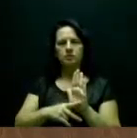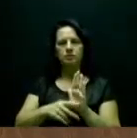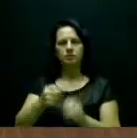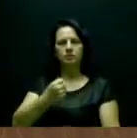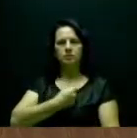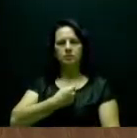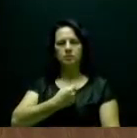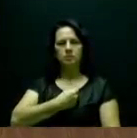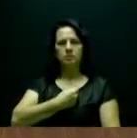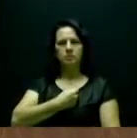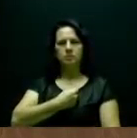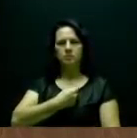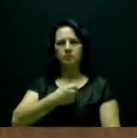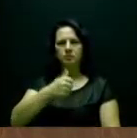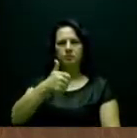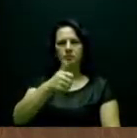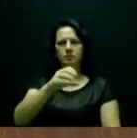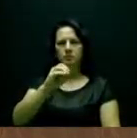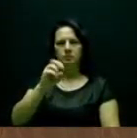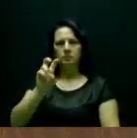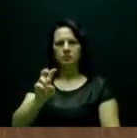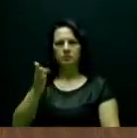é o processo número